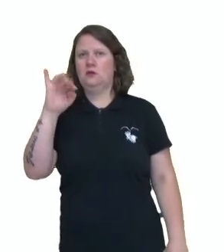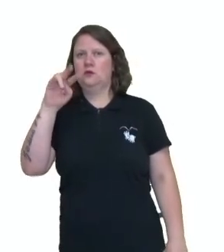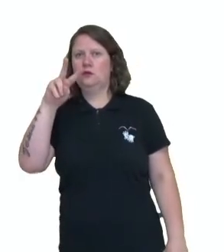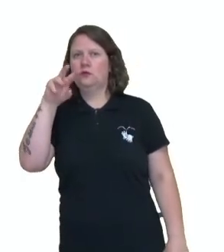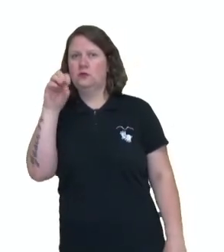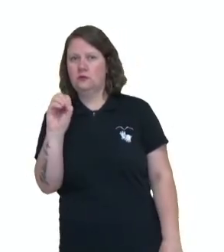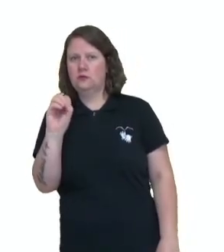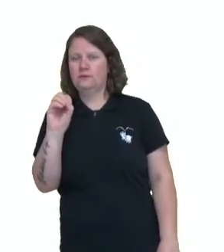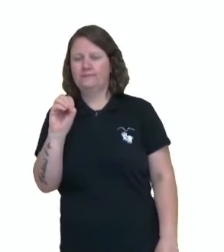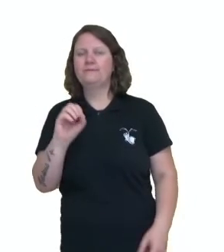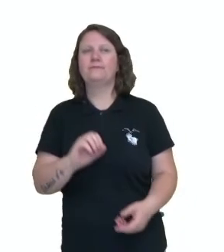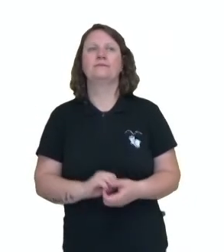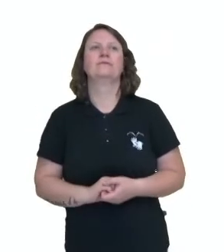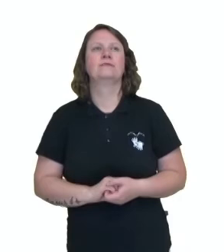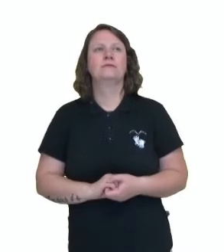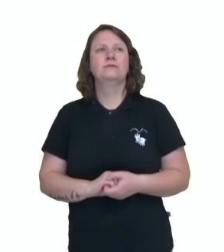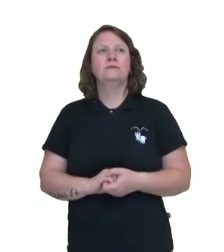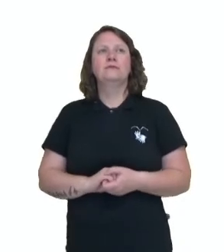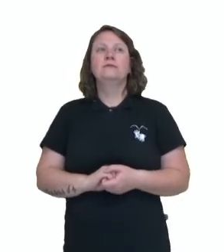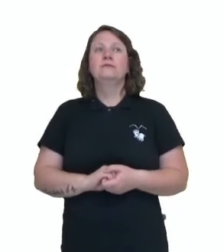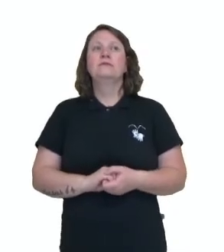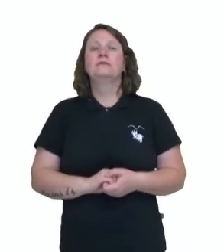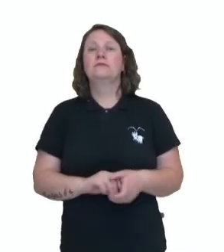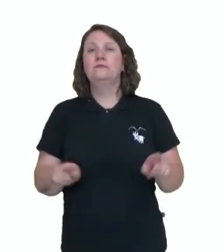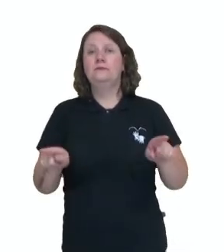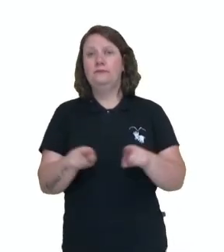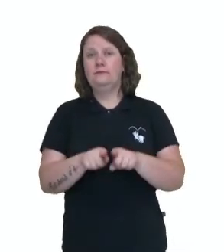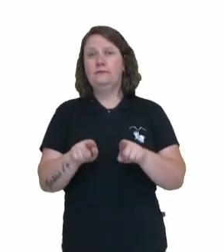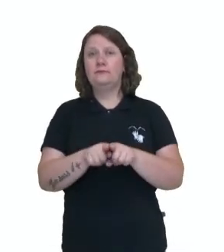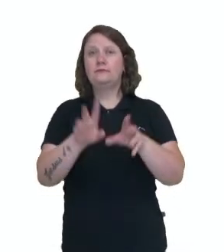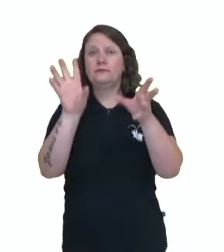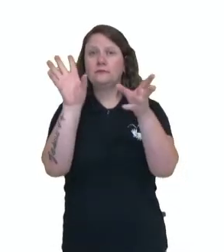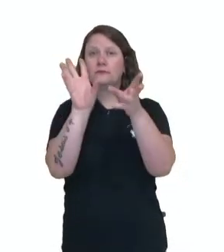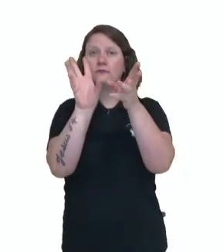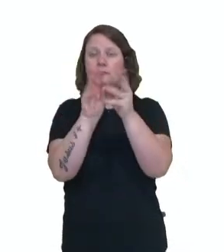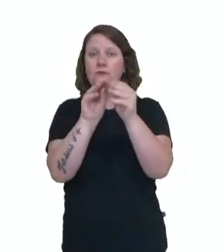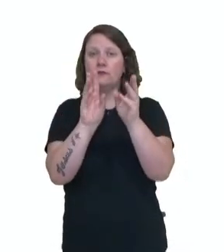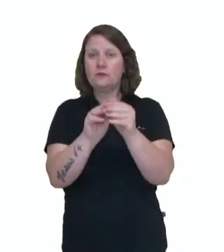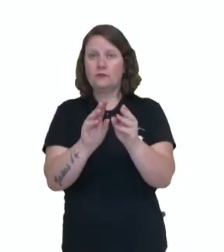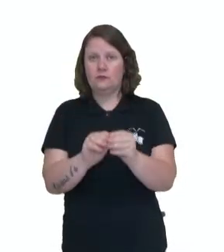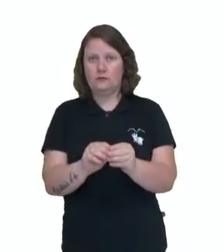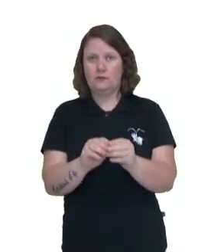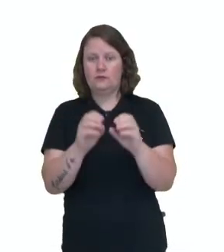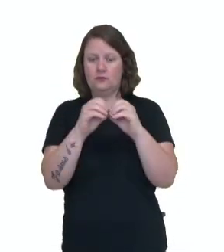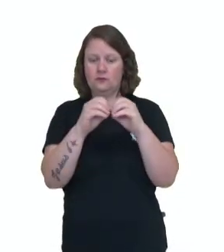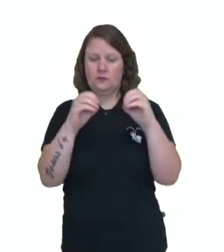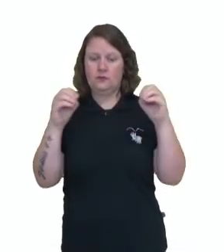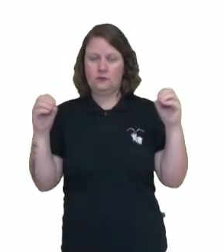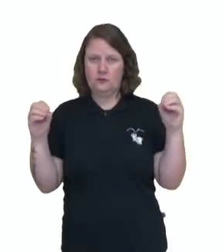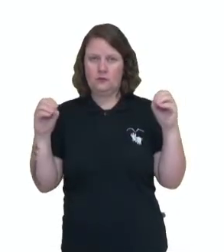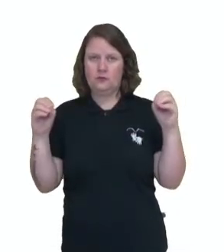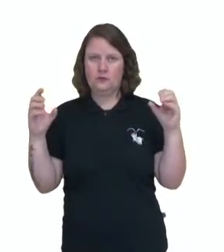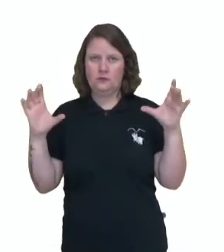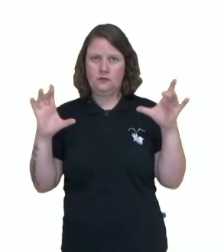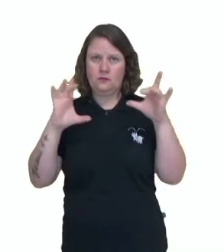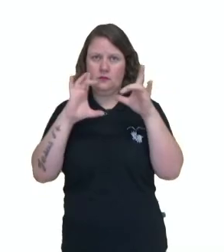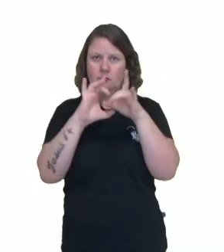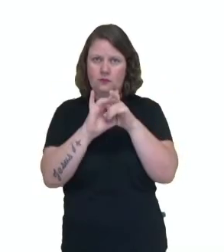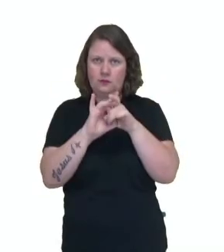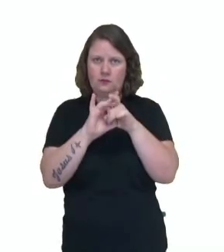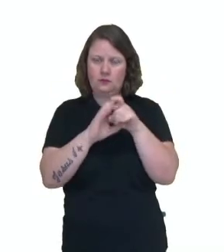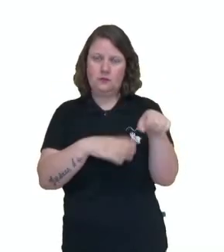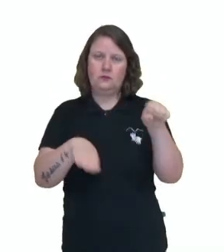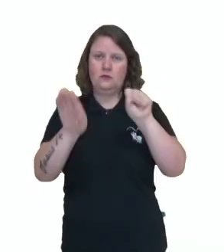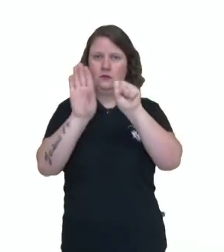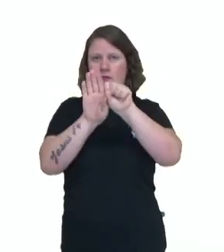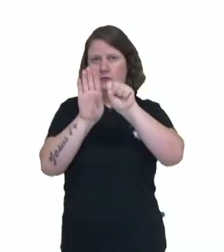a oração. Ainda revisando, essa oração ela é uma oração subordinada substantiva.